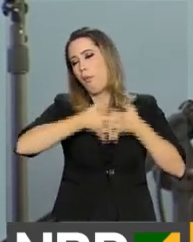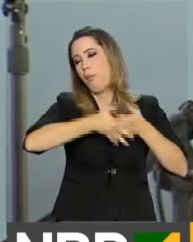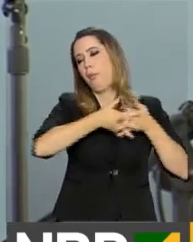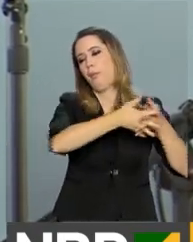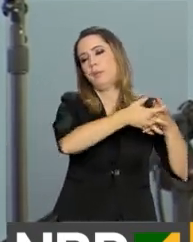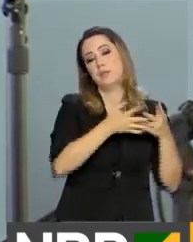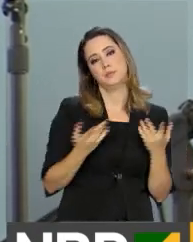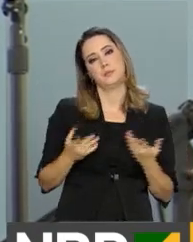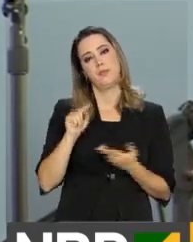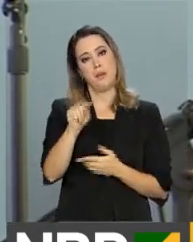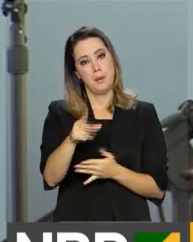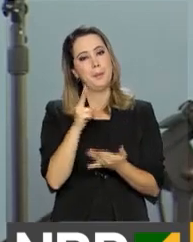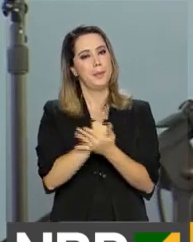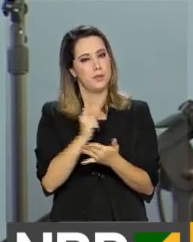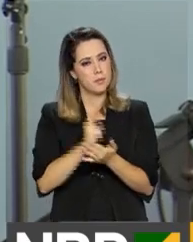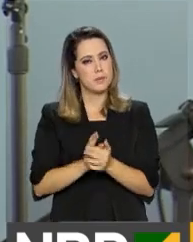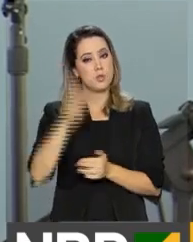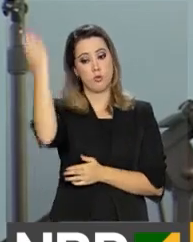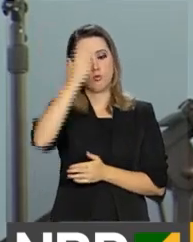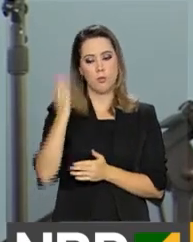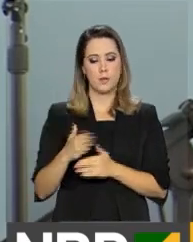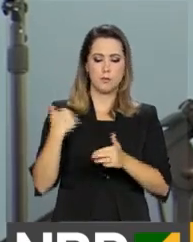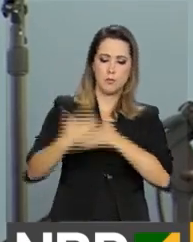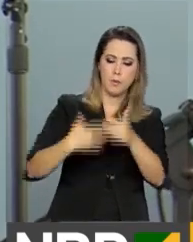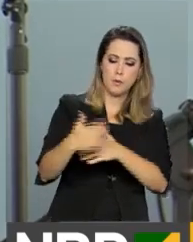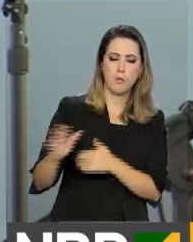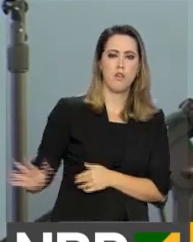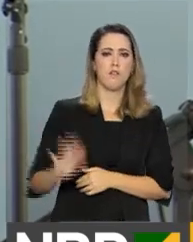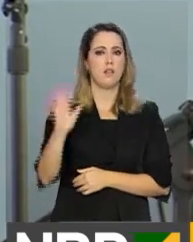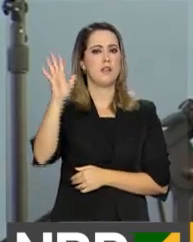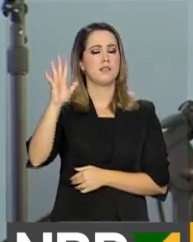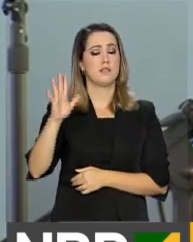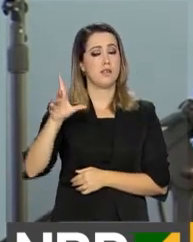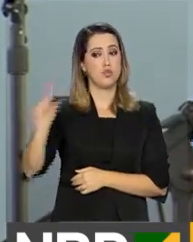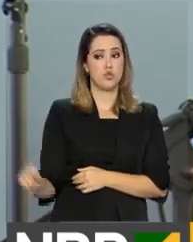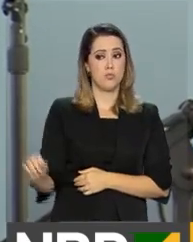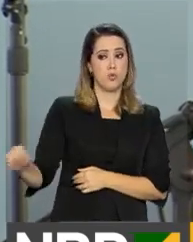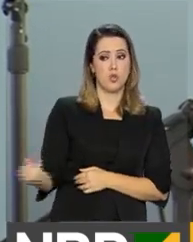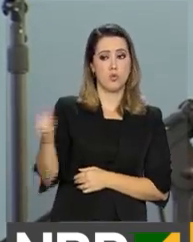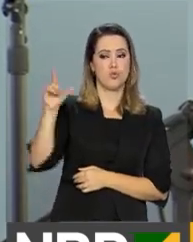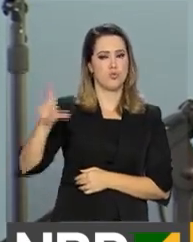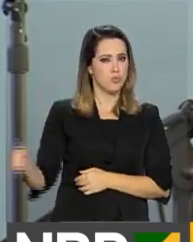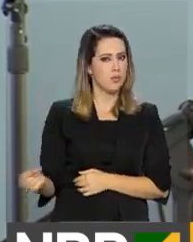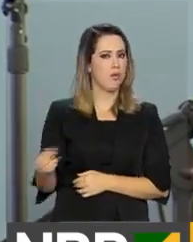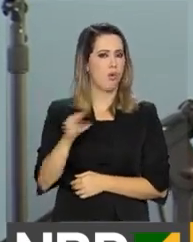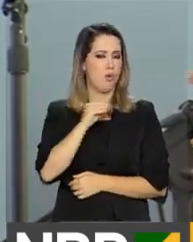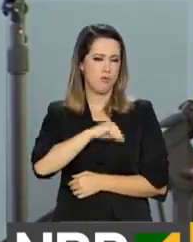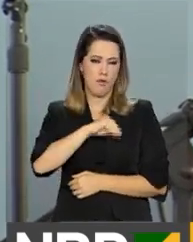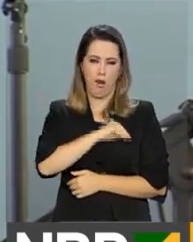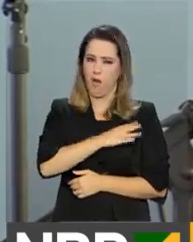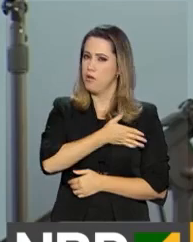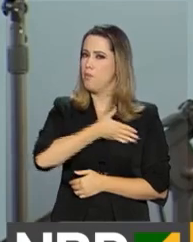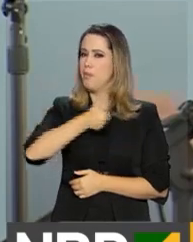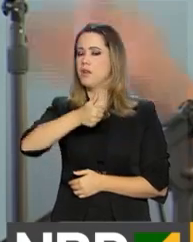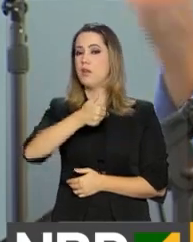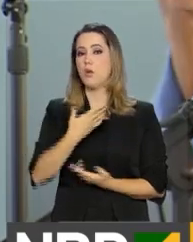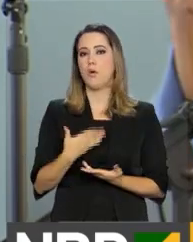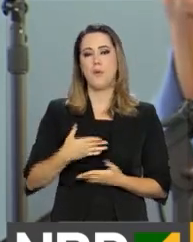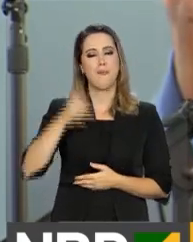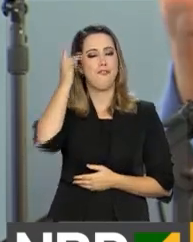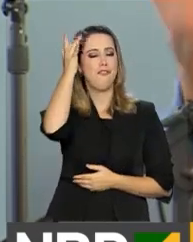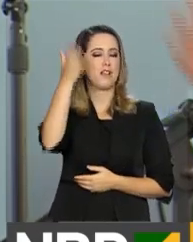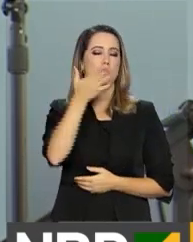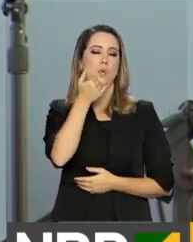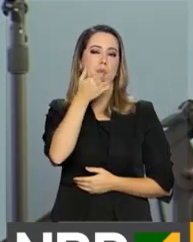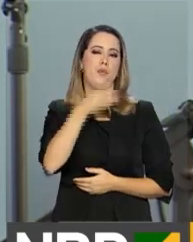apesar disso, o Brasil não parou. A inflação caiu, os juros caíram, o salário ficou prestigiado, ficou mais fácil comer, viver,